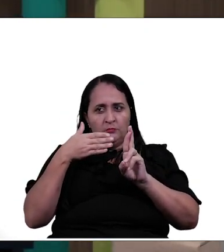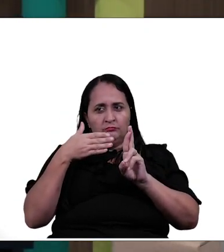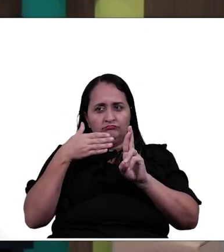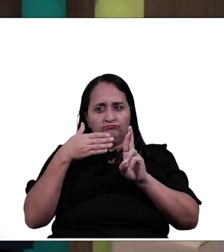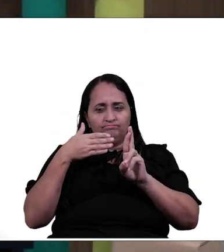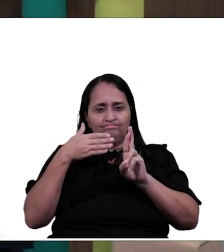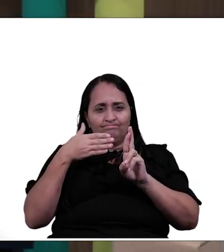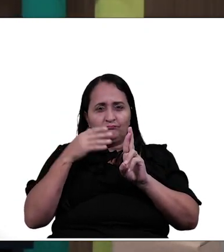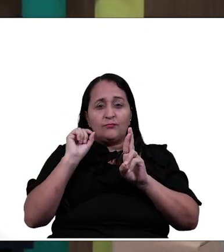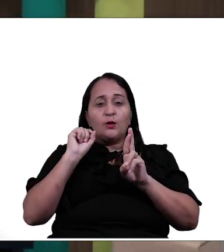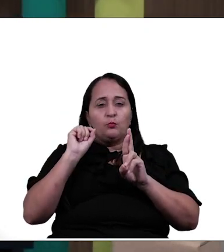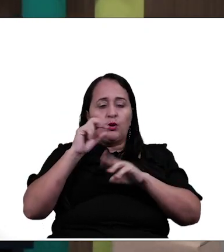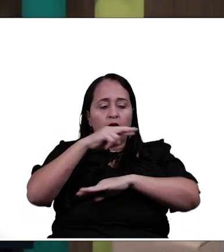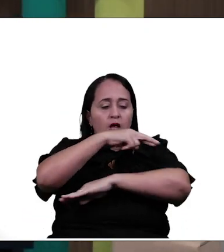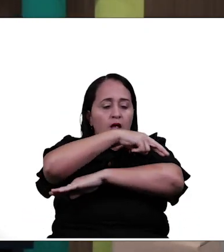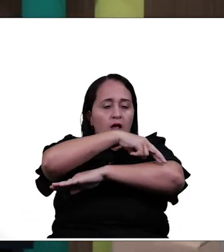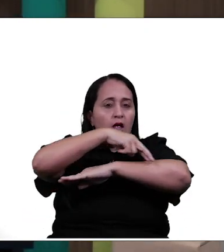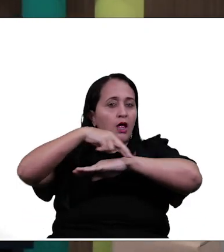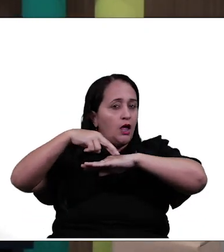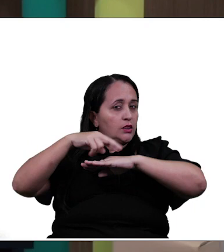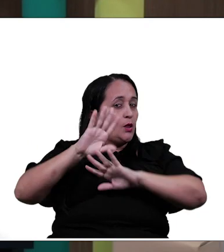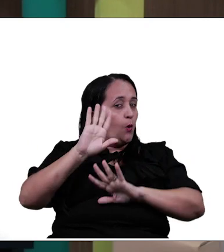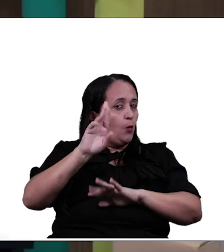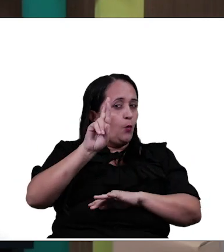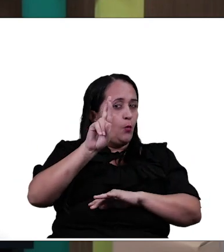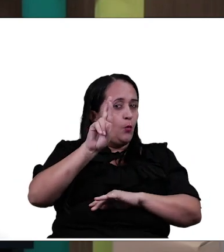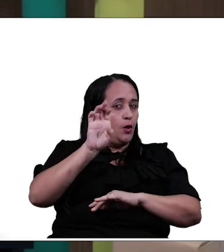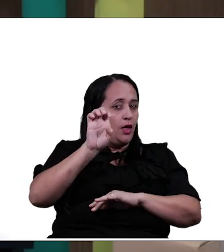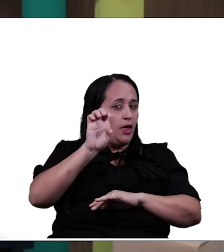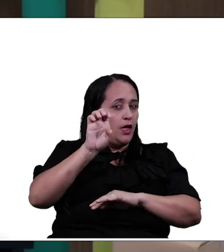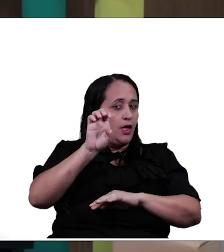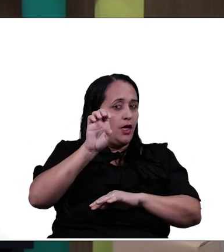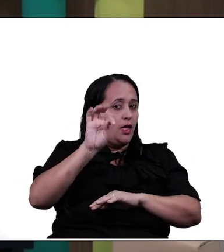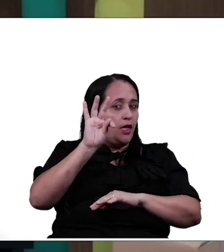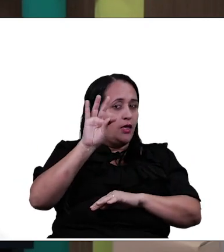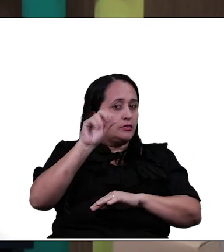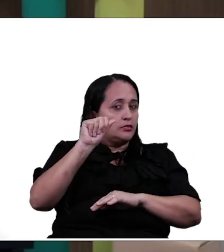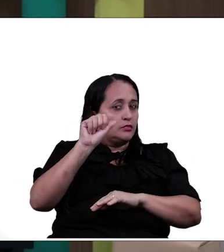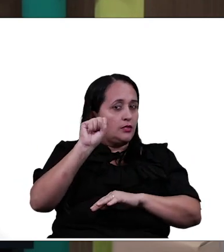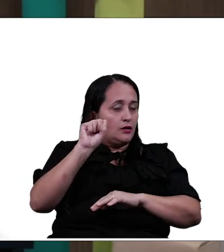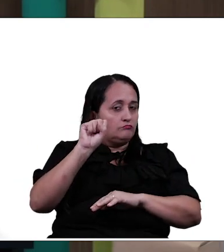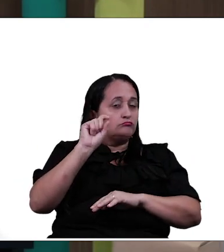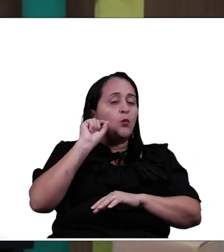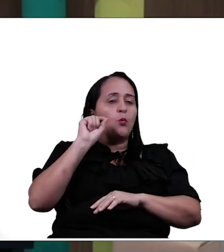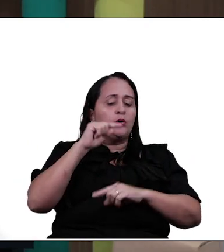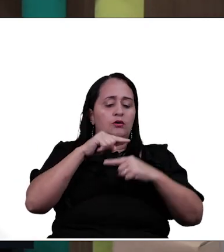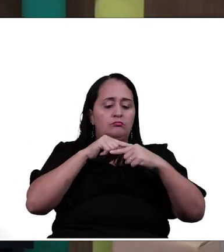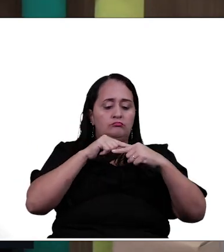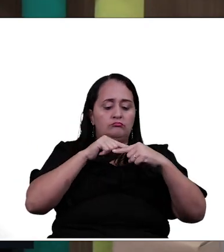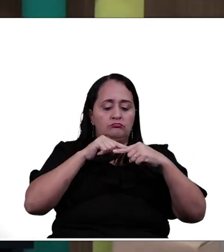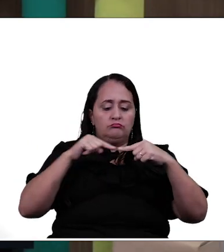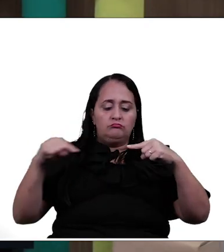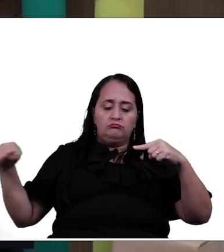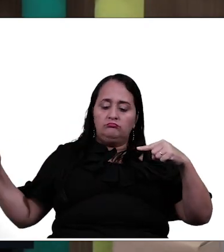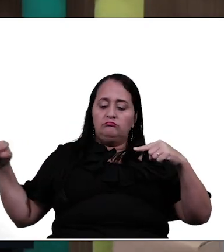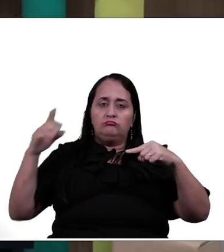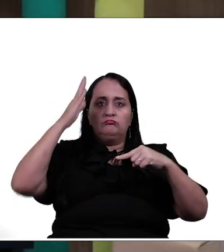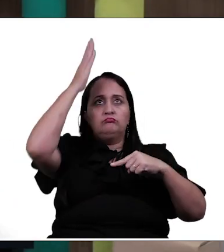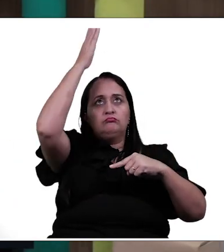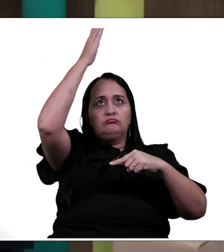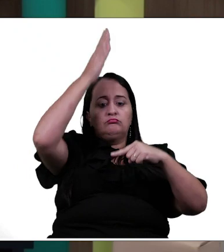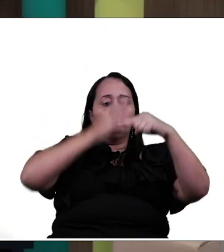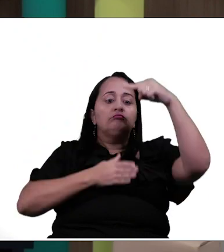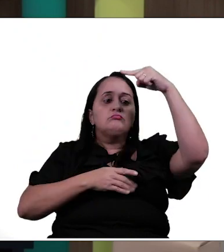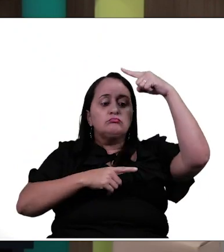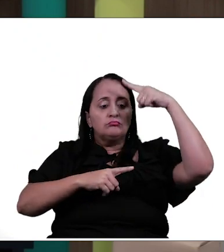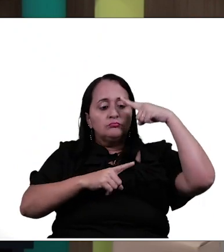números racionais. Outra classificação de números racionais são as